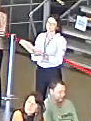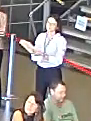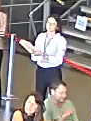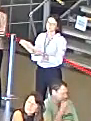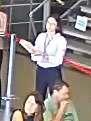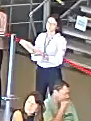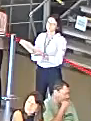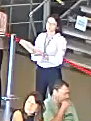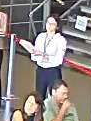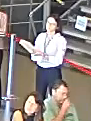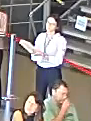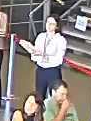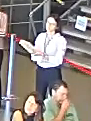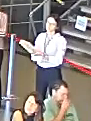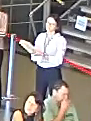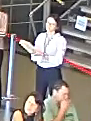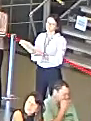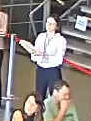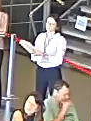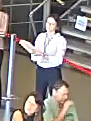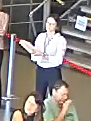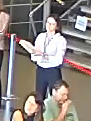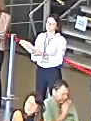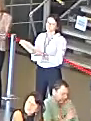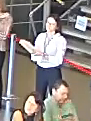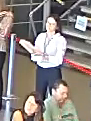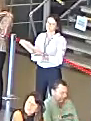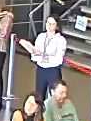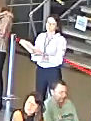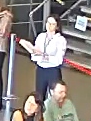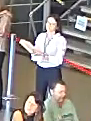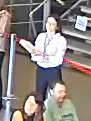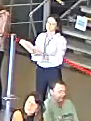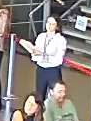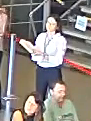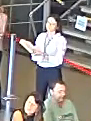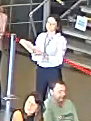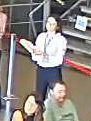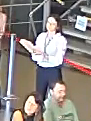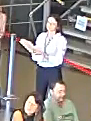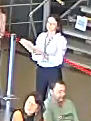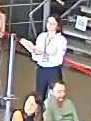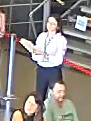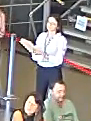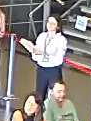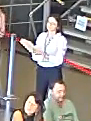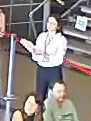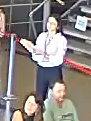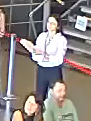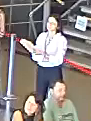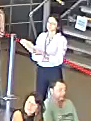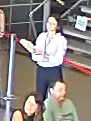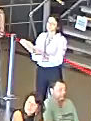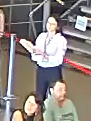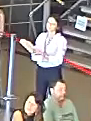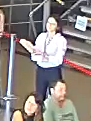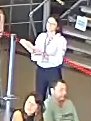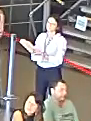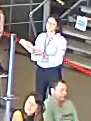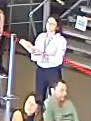aqui essa é uma discussão Não é a primeira vez que tá acontecendo na Assembleia Legislativa talvez essa seja a quarta ou quinta